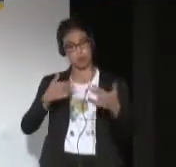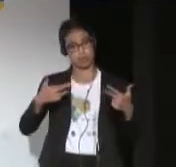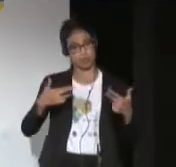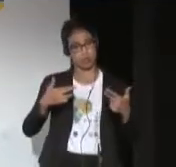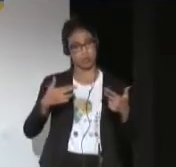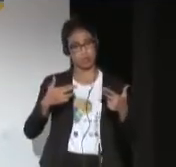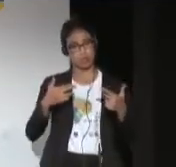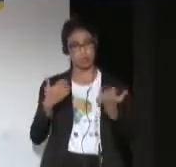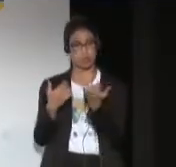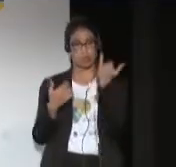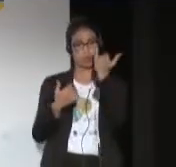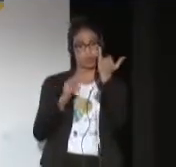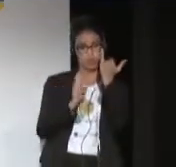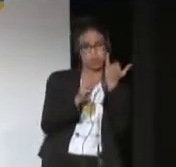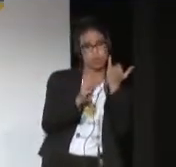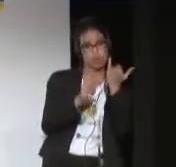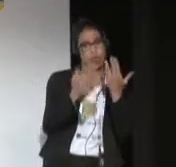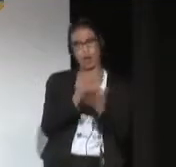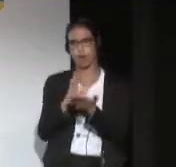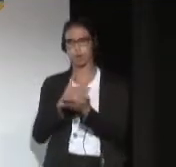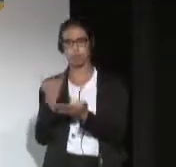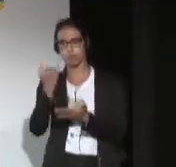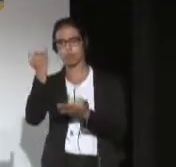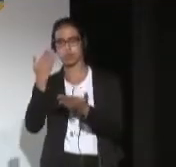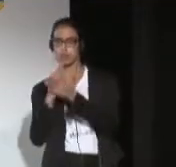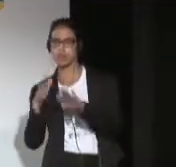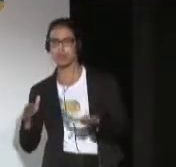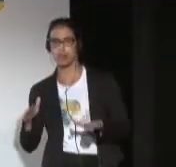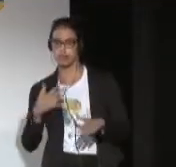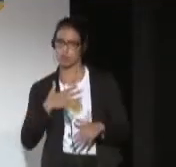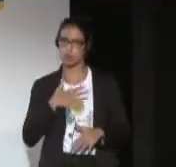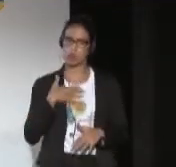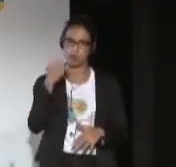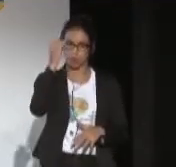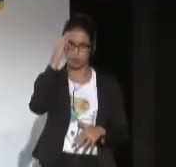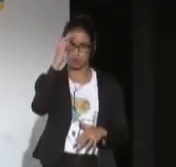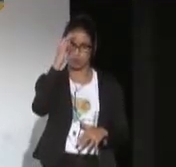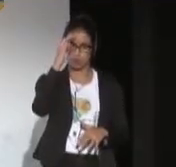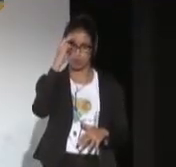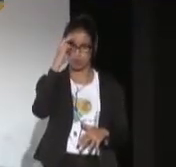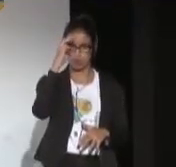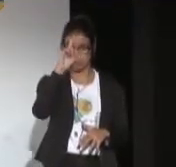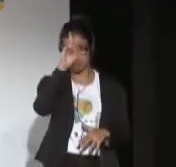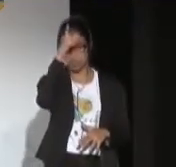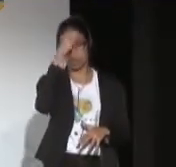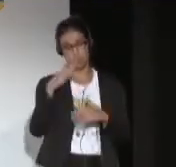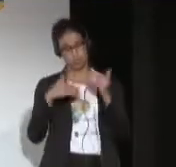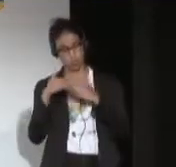importantes, outras menos. Então, eu gosto dessa ideia. Eu gosto da ideia de competências para a vida toda.